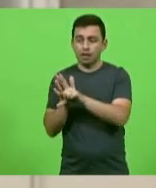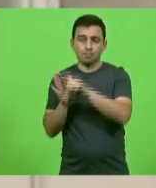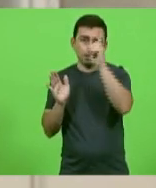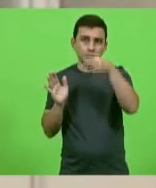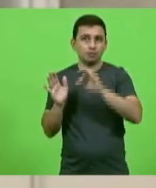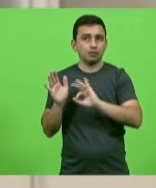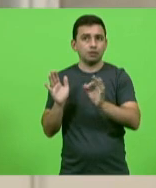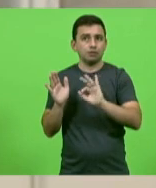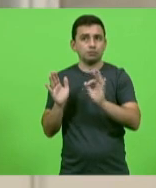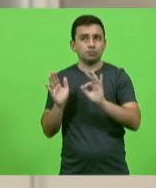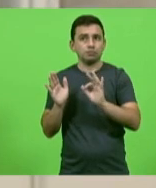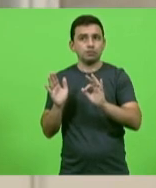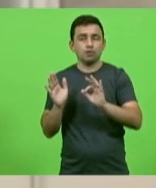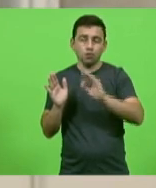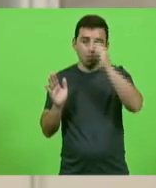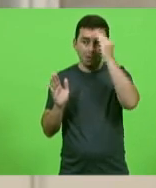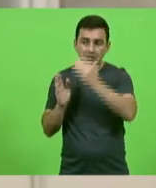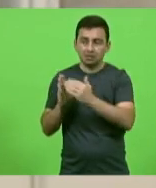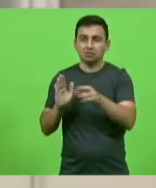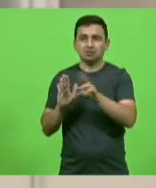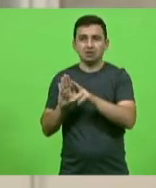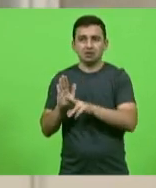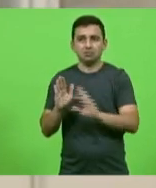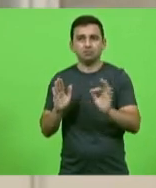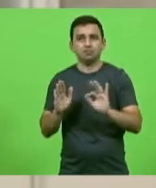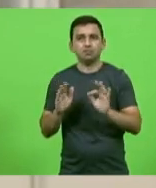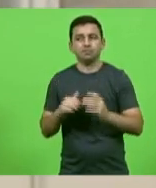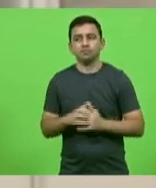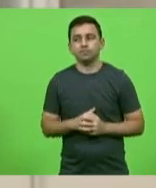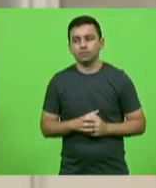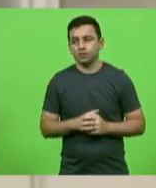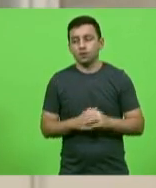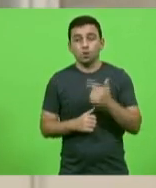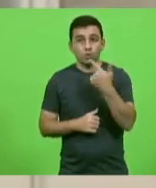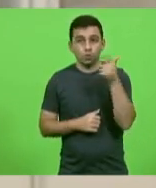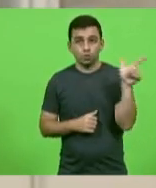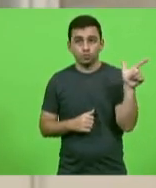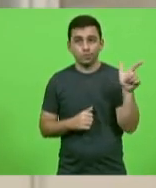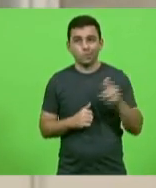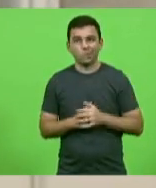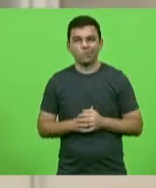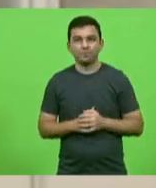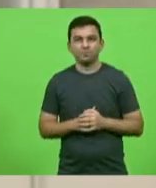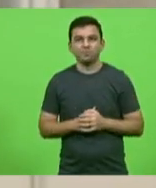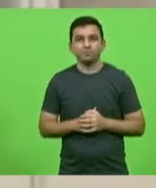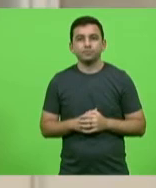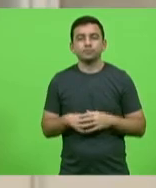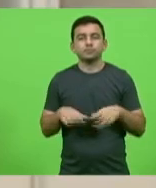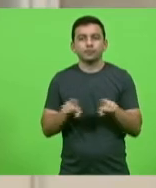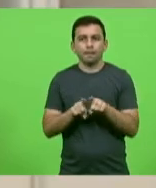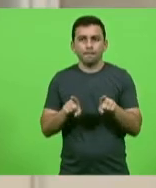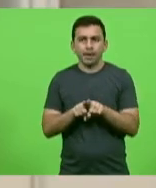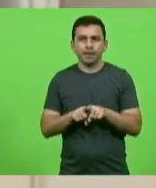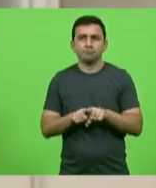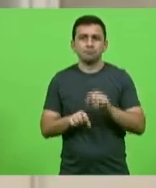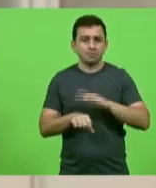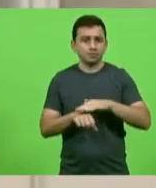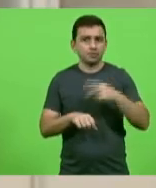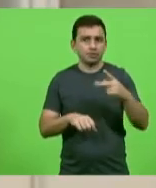lei ou sem observância das prescrições correspondentes outra pelo cometimento